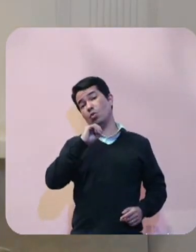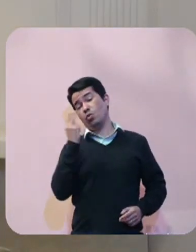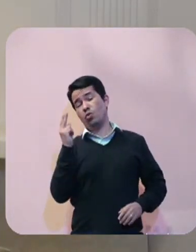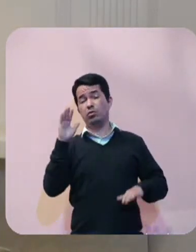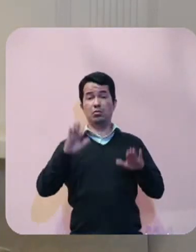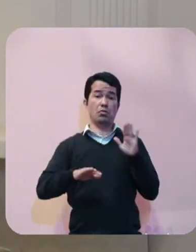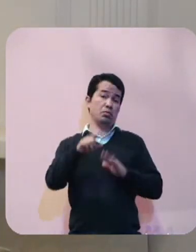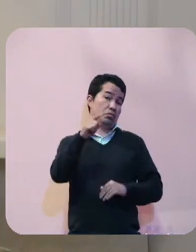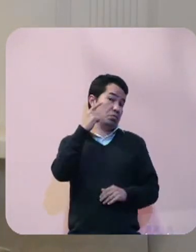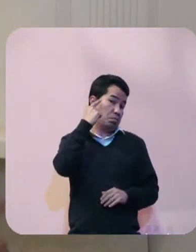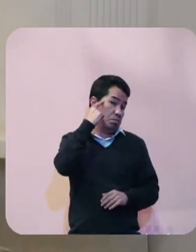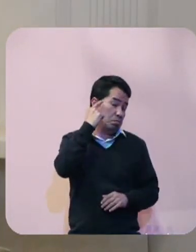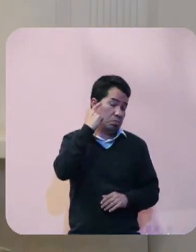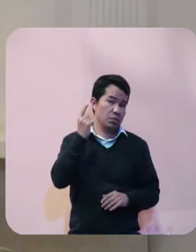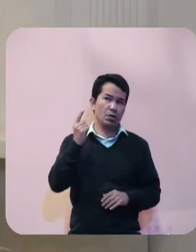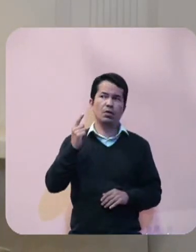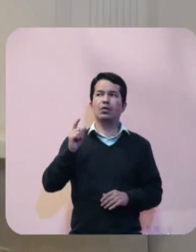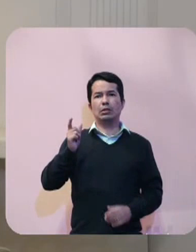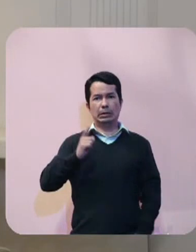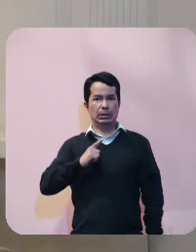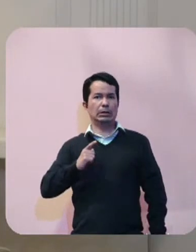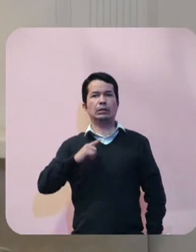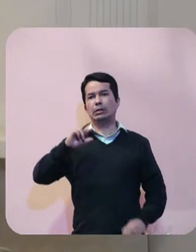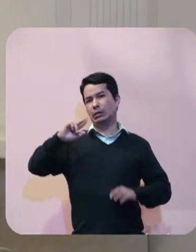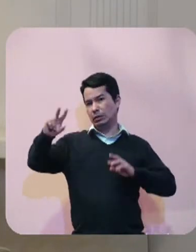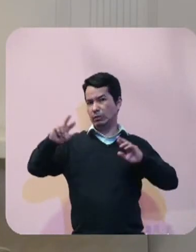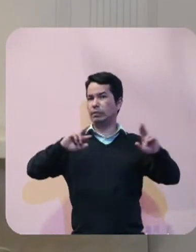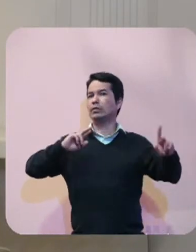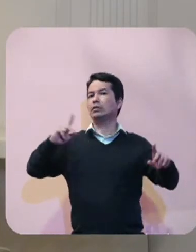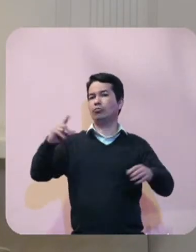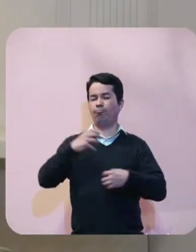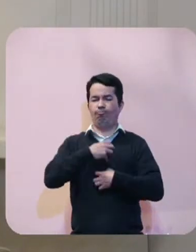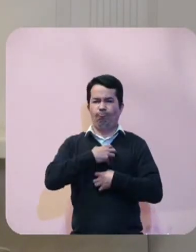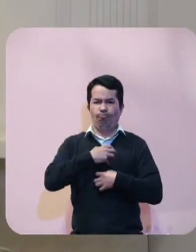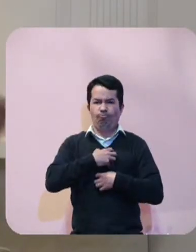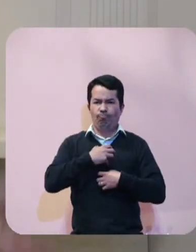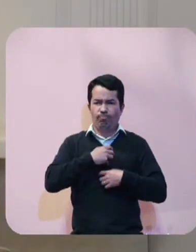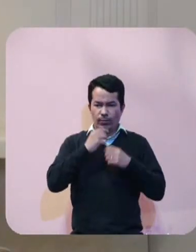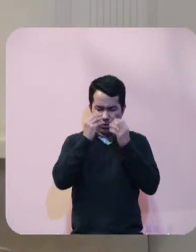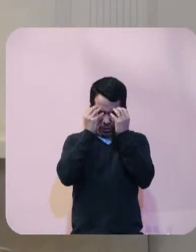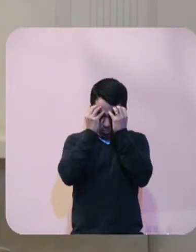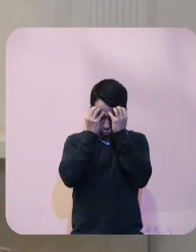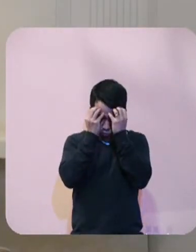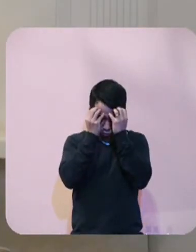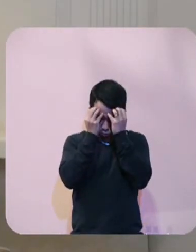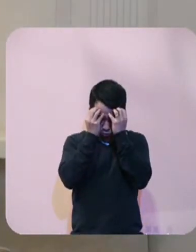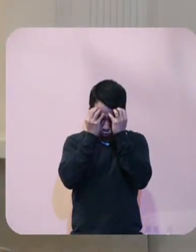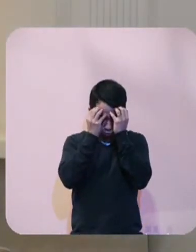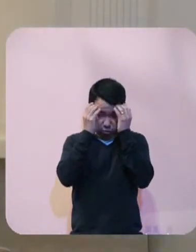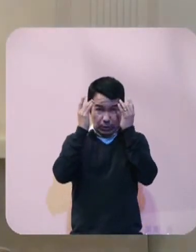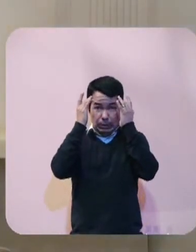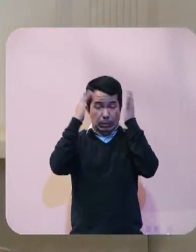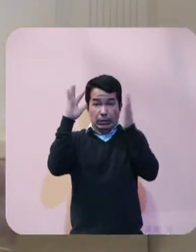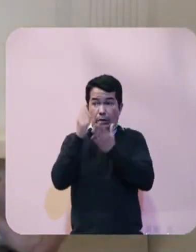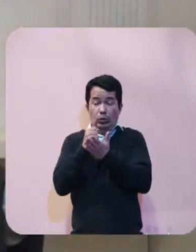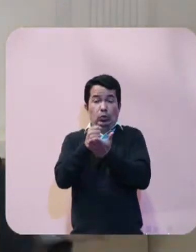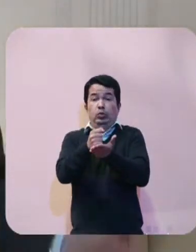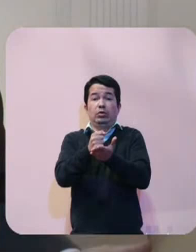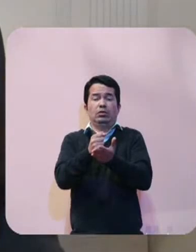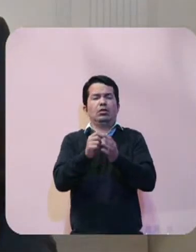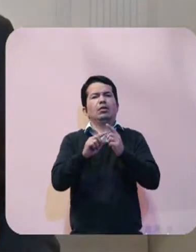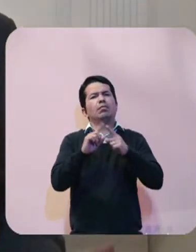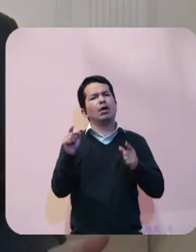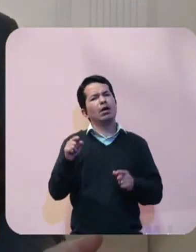sabe, existem tantas dores na minha alma que eu não sei como tratar a alma do outro. Então deixa a gente usar um